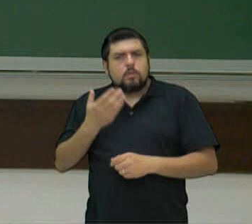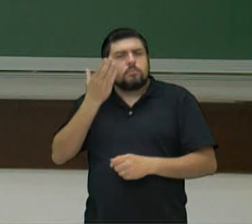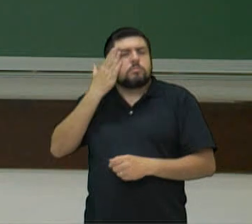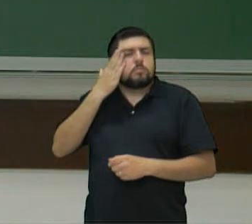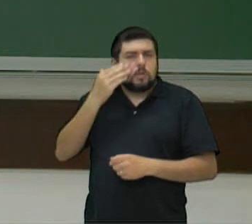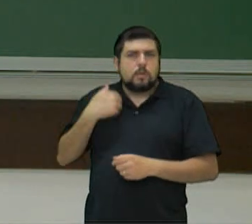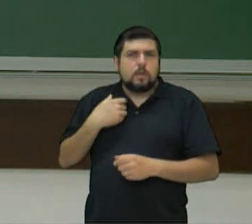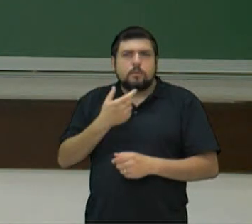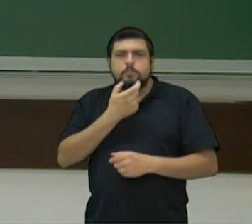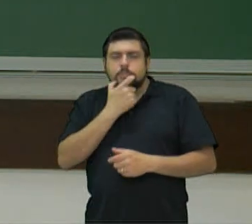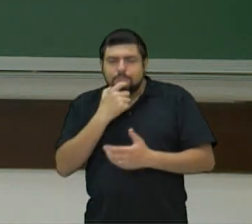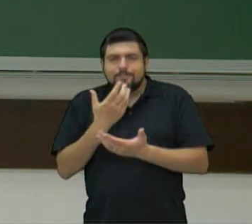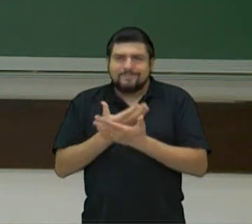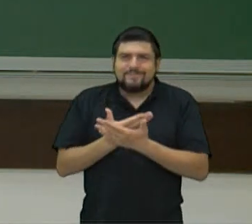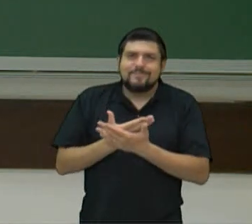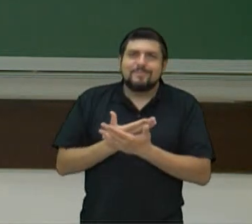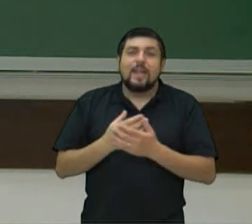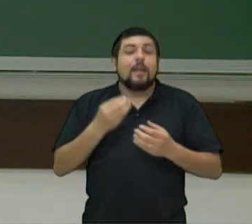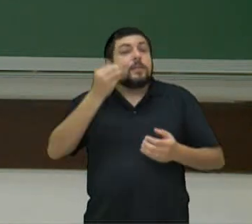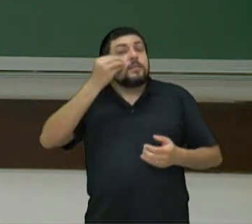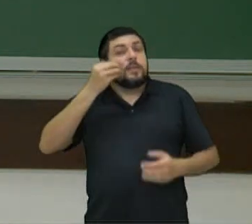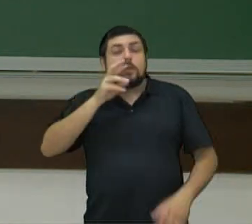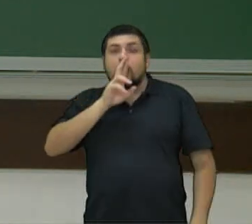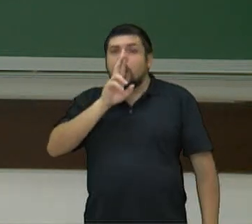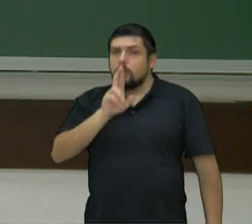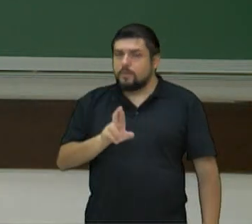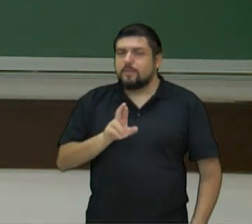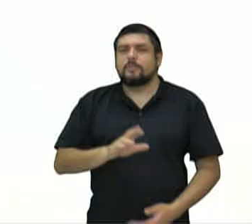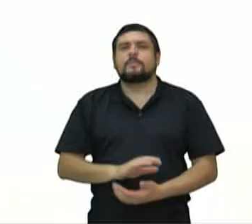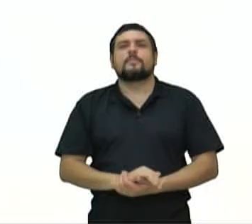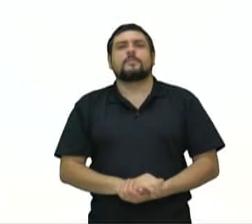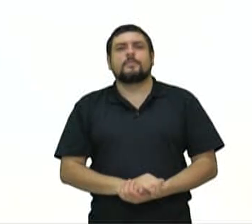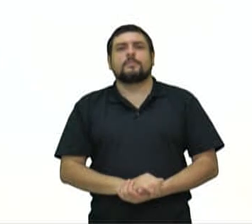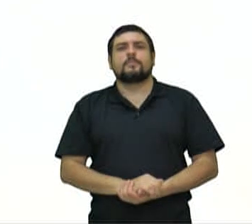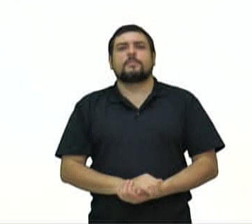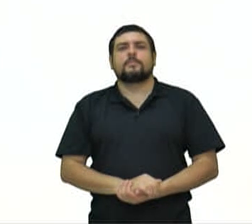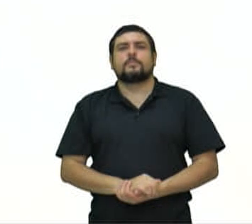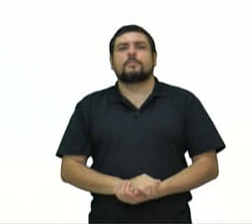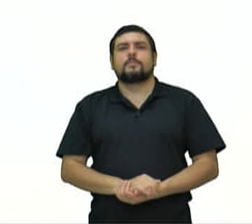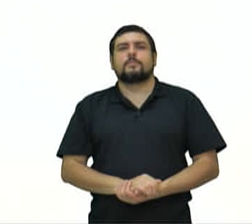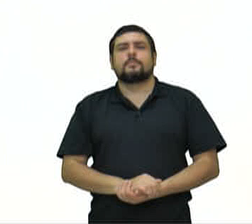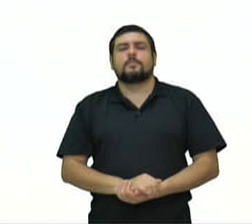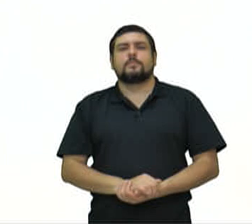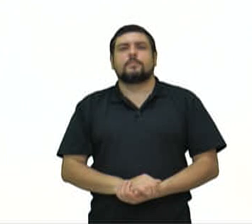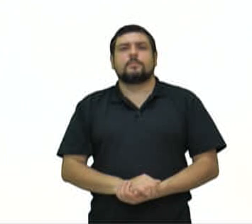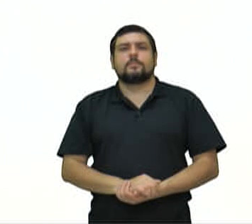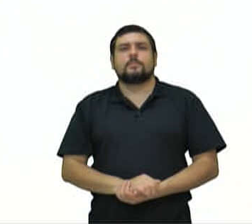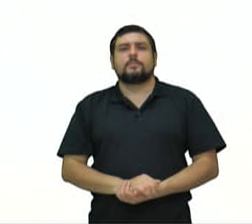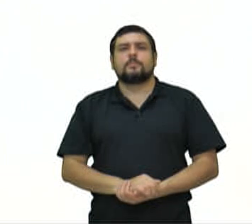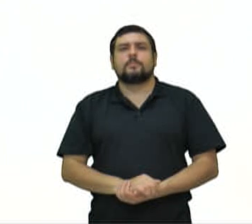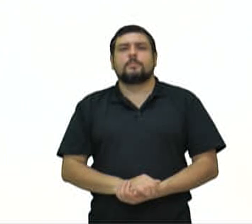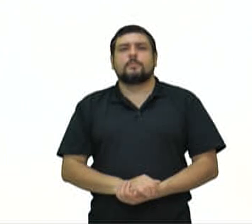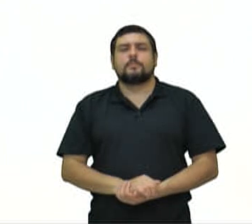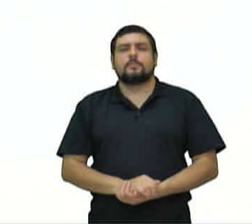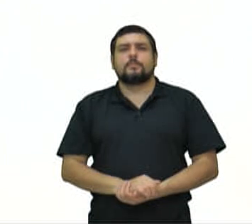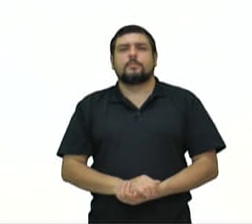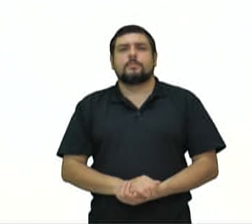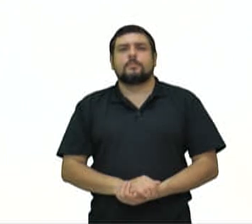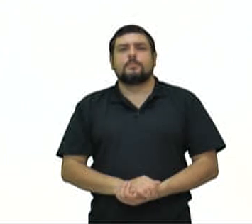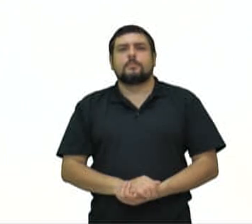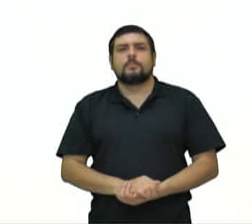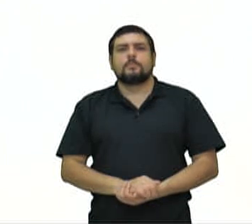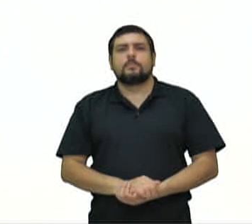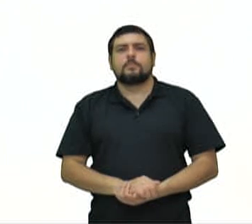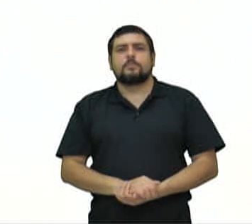e tentem fazer o exercício. Diz assim, ó, soccer is one of the most popular sports in the world.